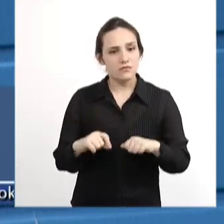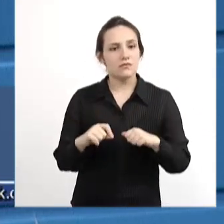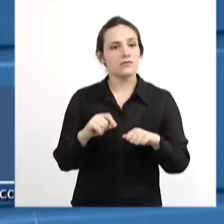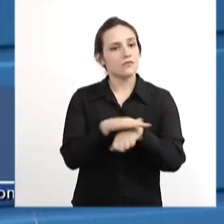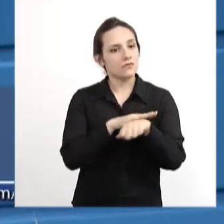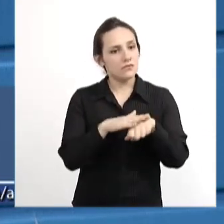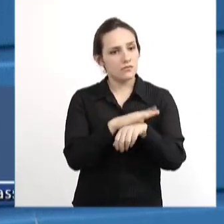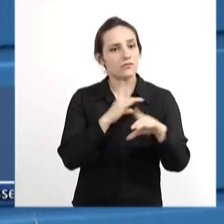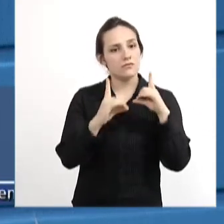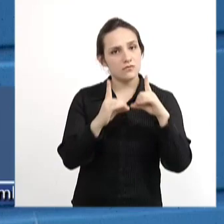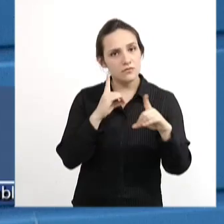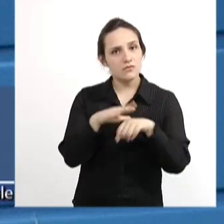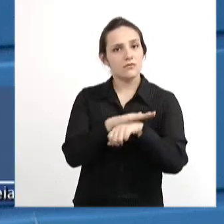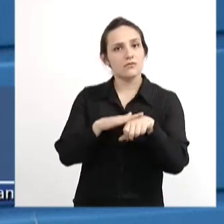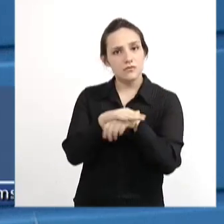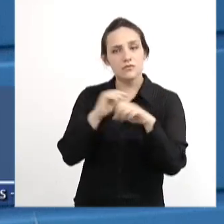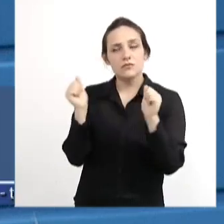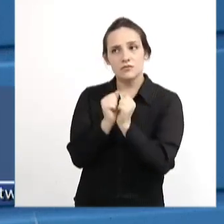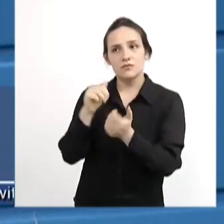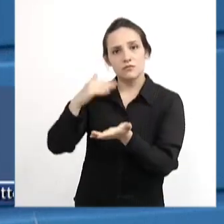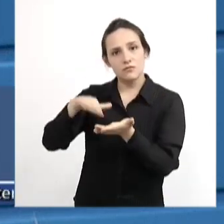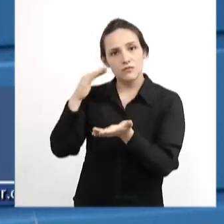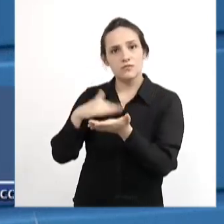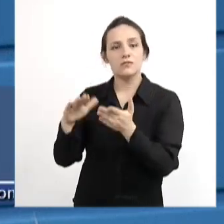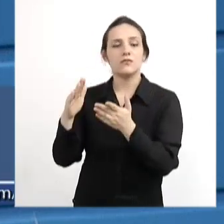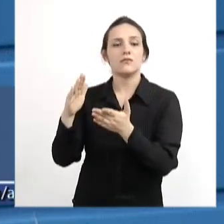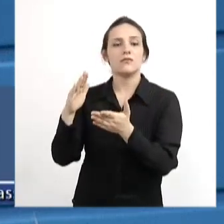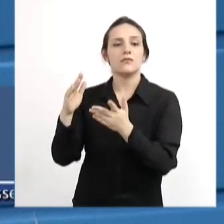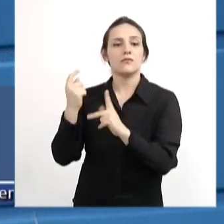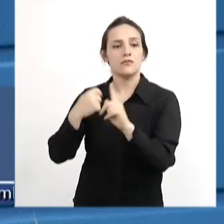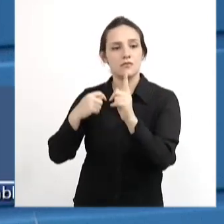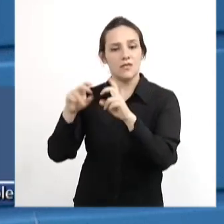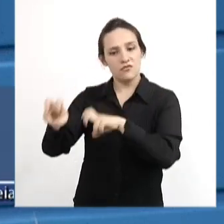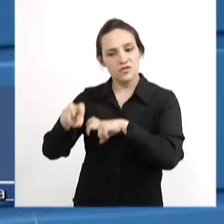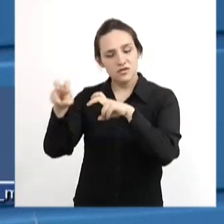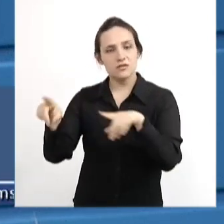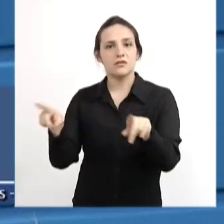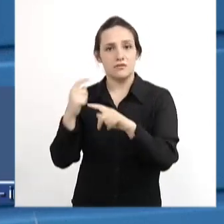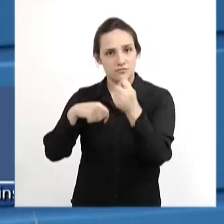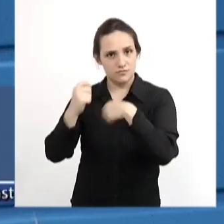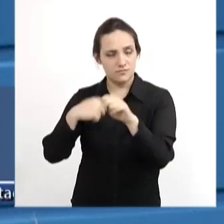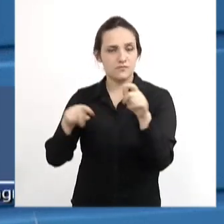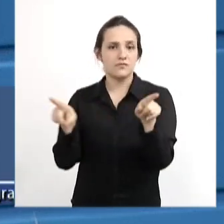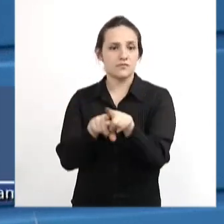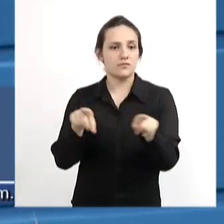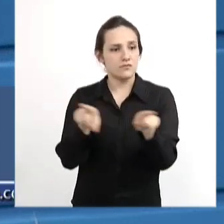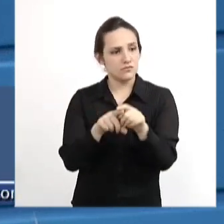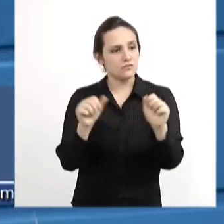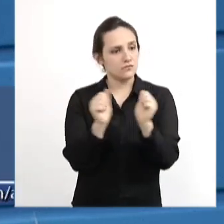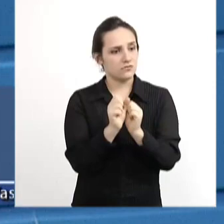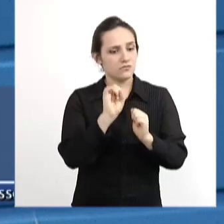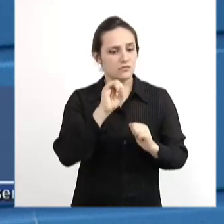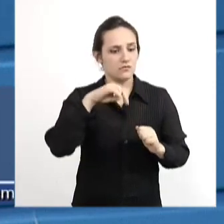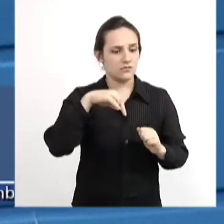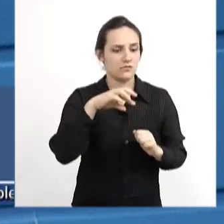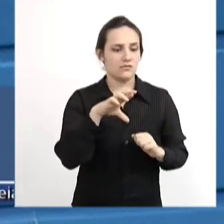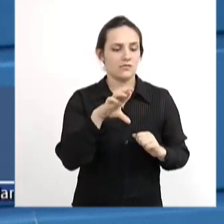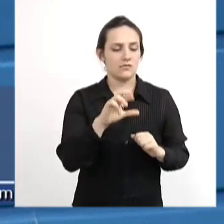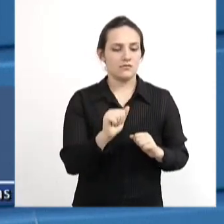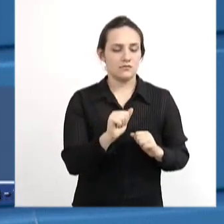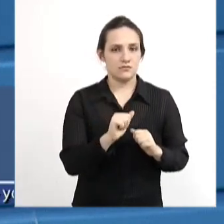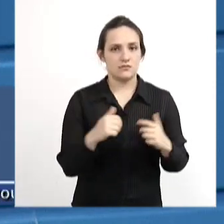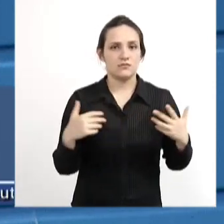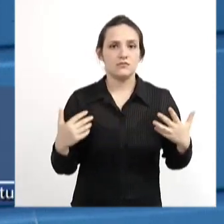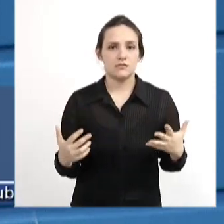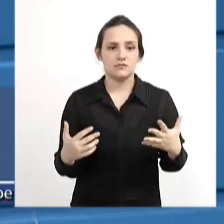junto à Secretaria de Fazenda do Estado e junto ao INCRA para encontrar caminhos, né, para possibilitar que o produtor